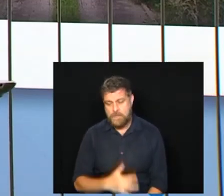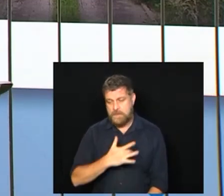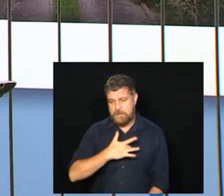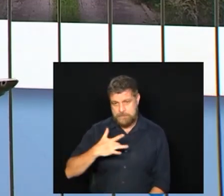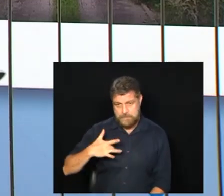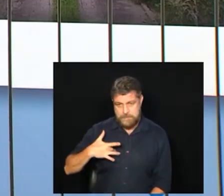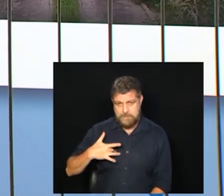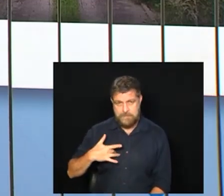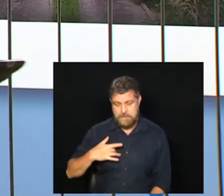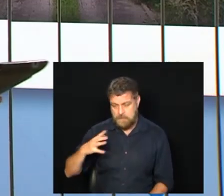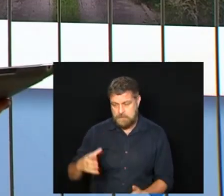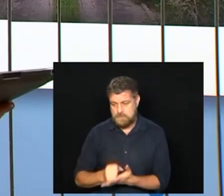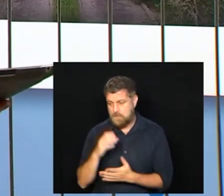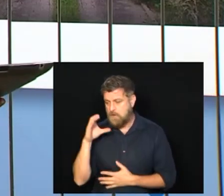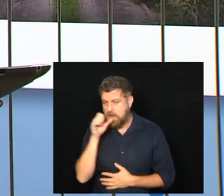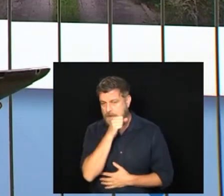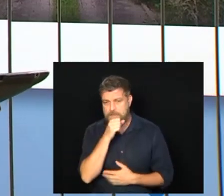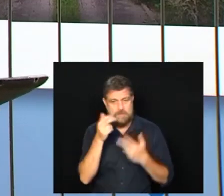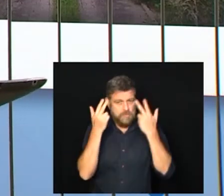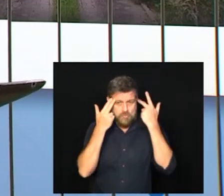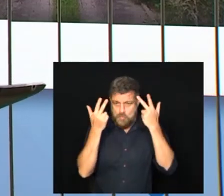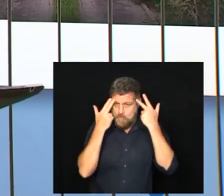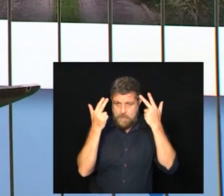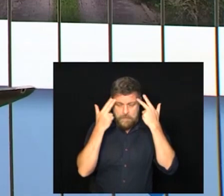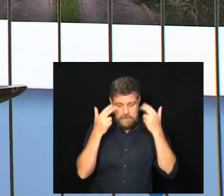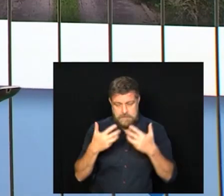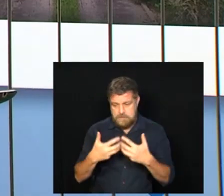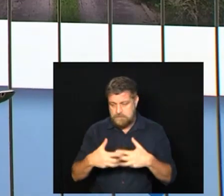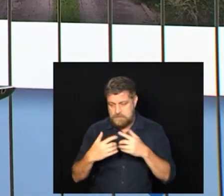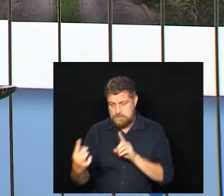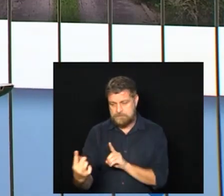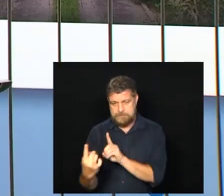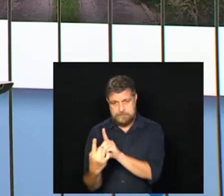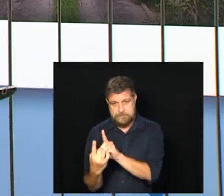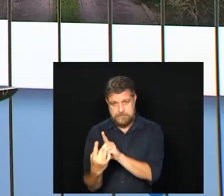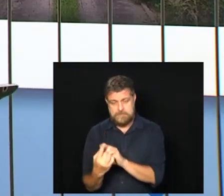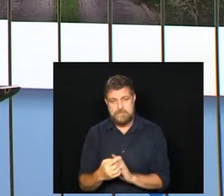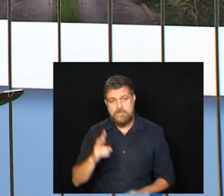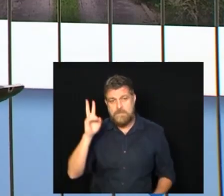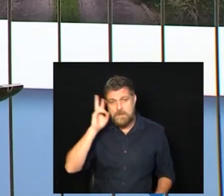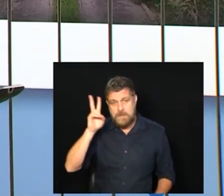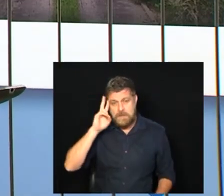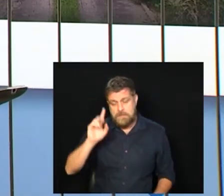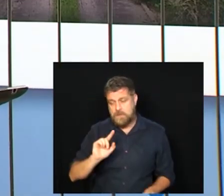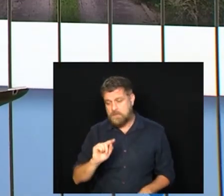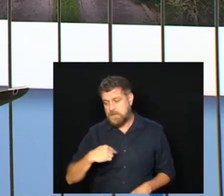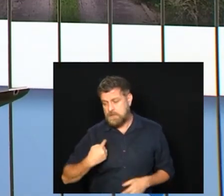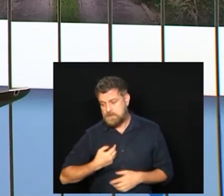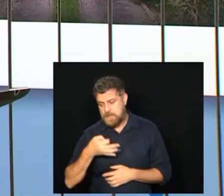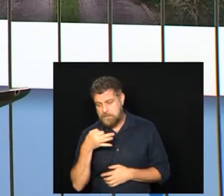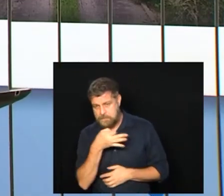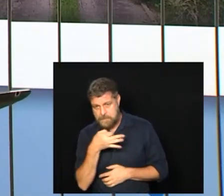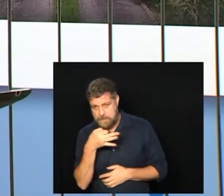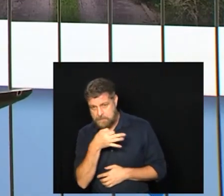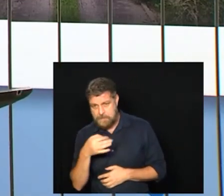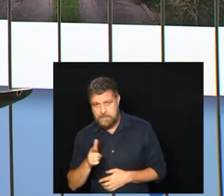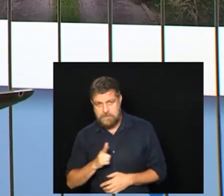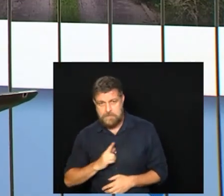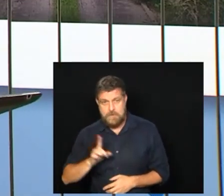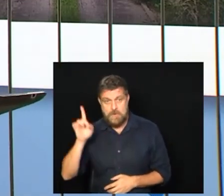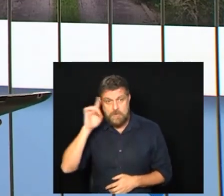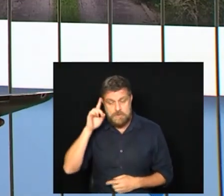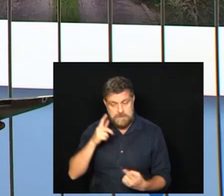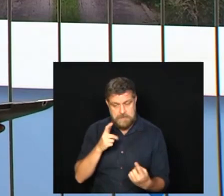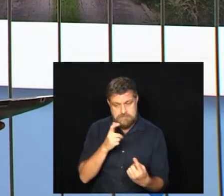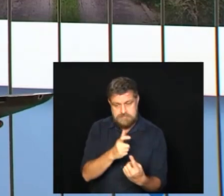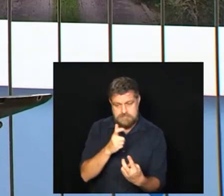os prontos-socorros atenderão normalmente. Lembrando que a gente falou agora há pouco do atendimento do dia D da